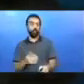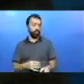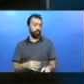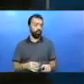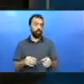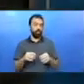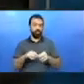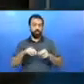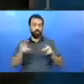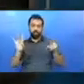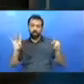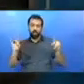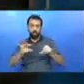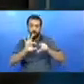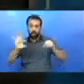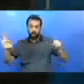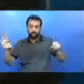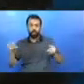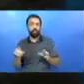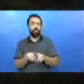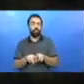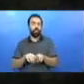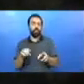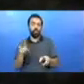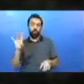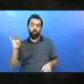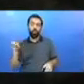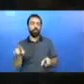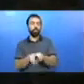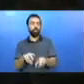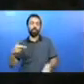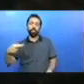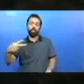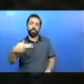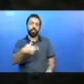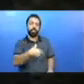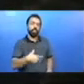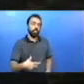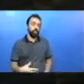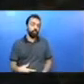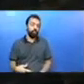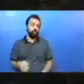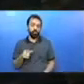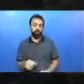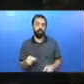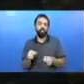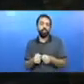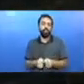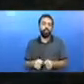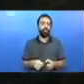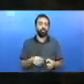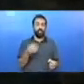fita larga, cola e tesoura. Com estes materiais e alguns outros que vocês tenham em casa, vocês vão confeccionar o boneco do